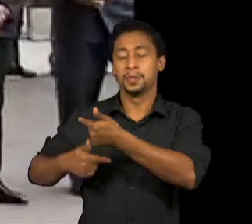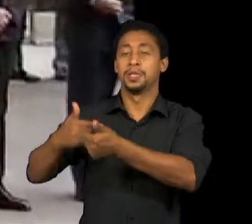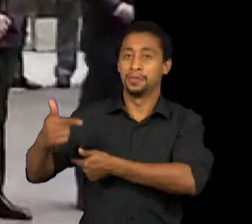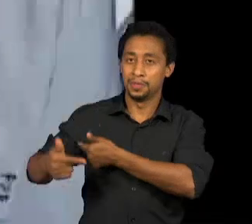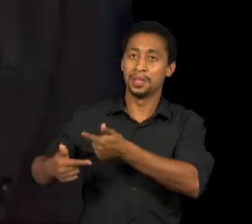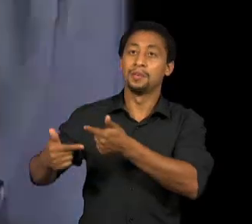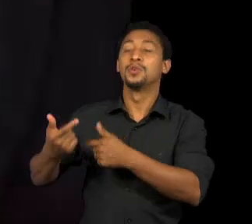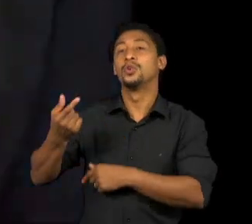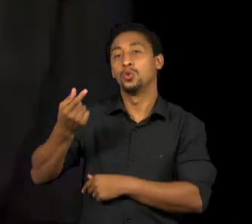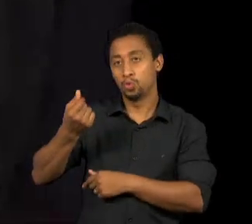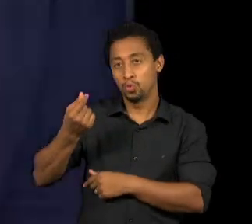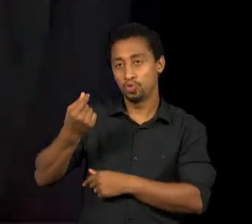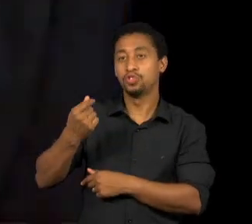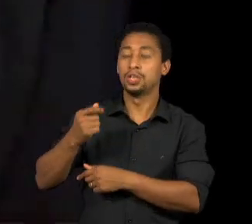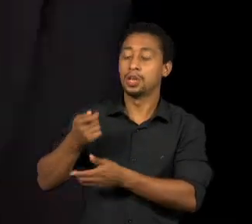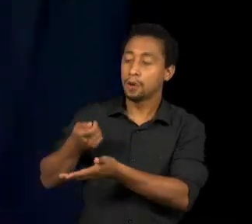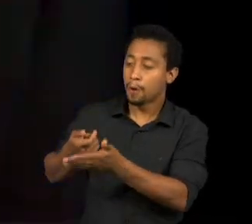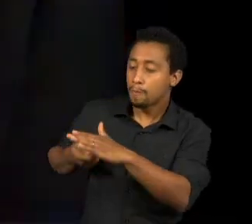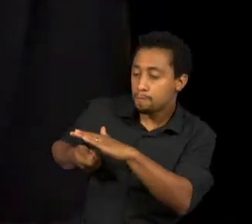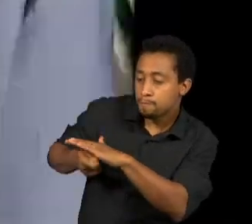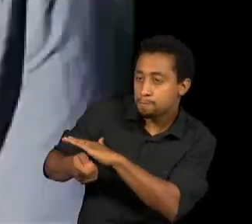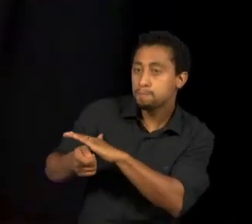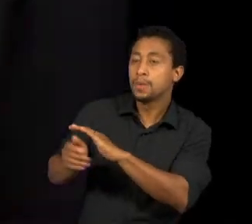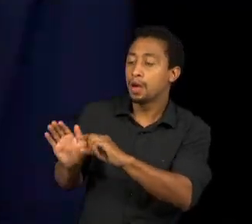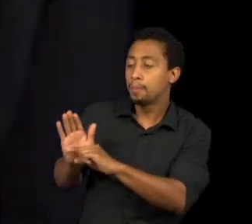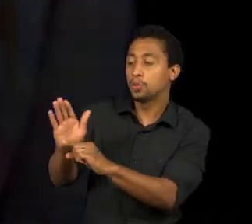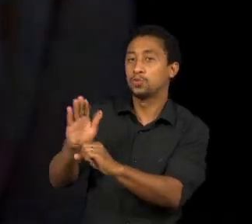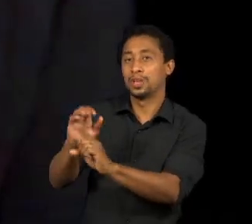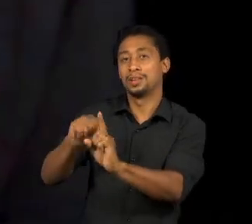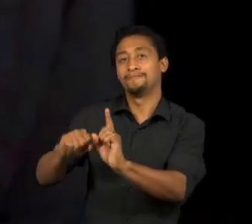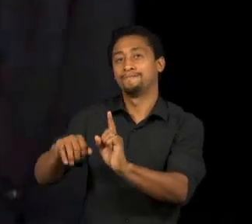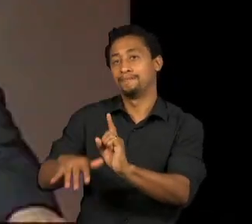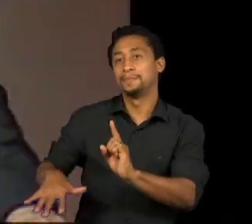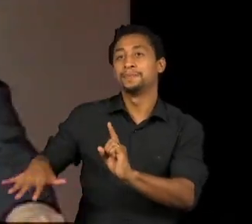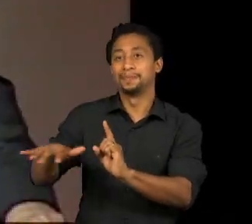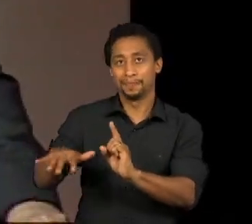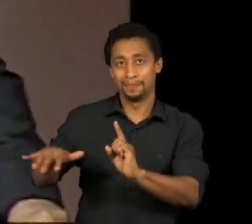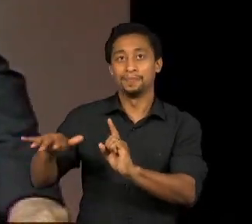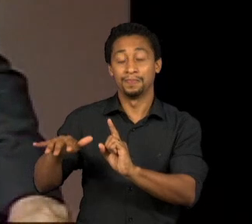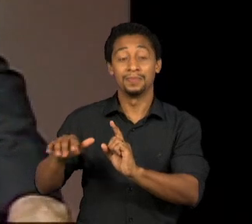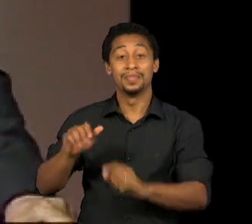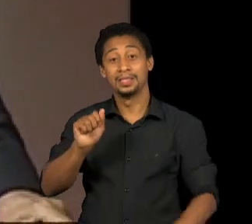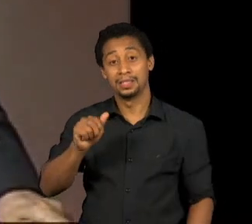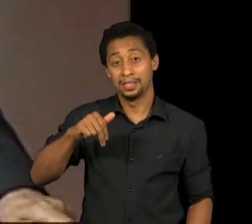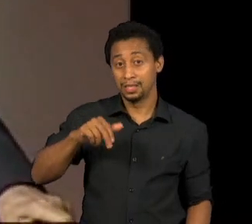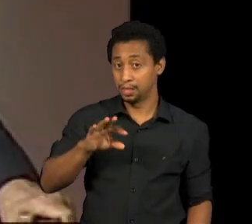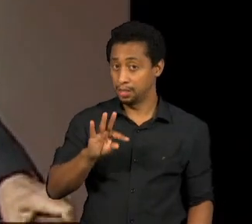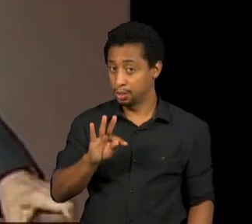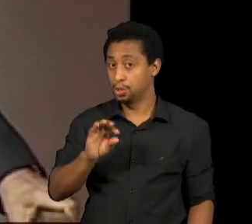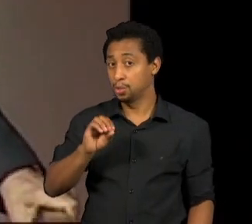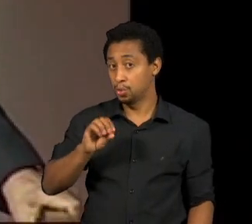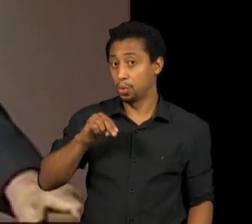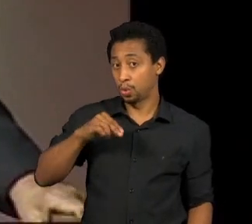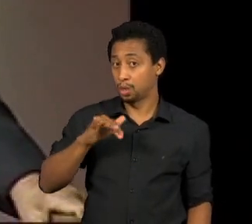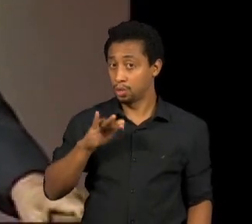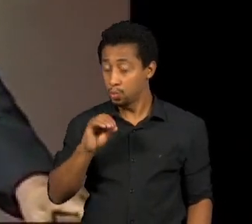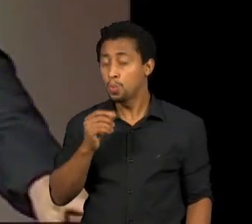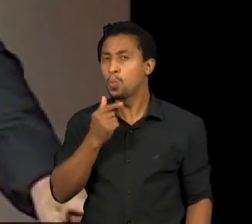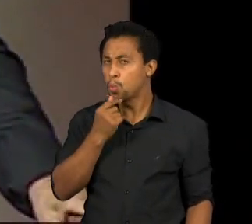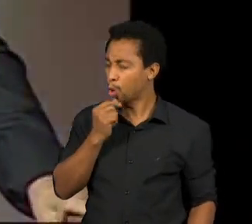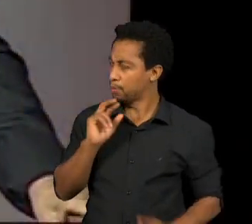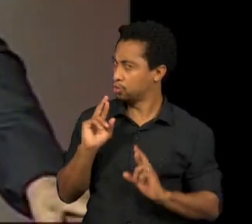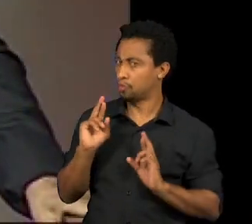seu dinheiro em assistência social. Antônio Hermílio era um homem incomum, considerado